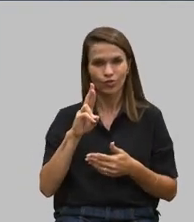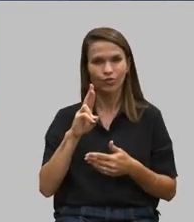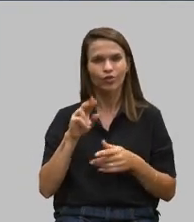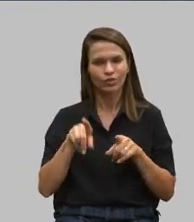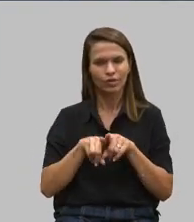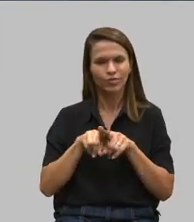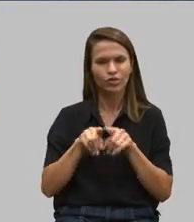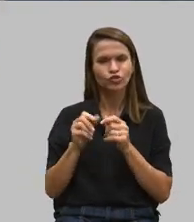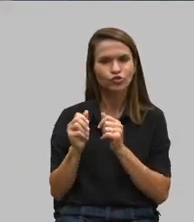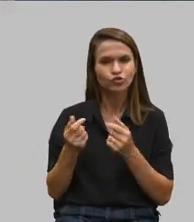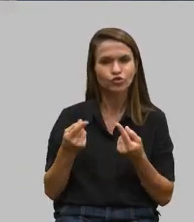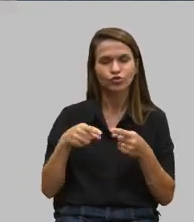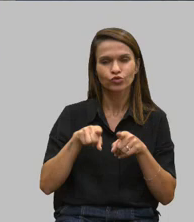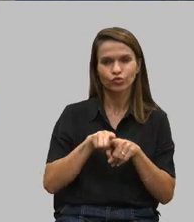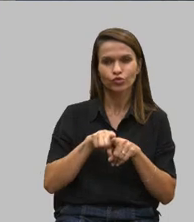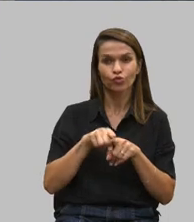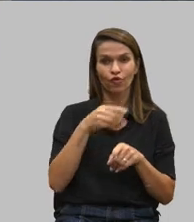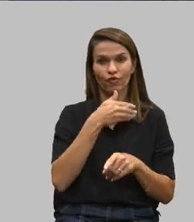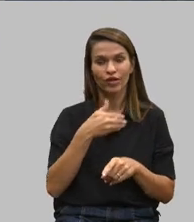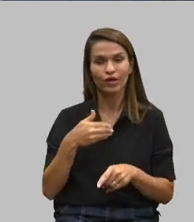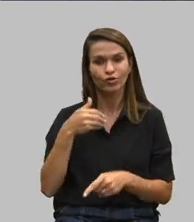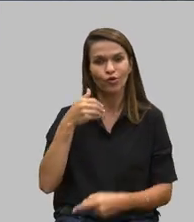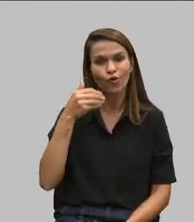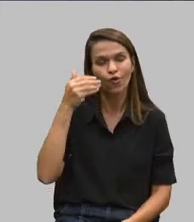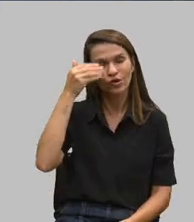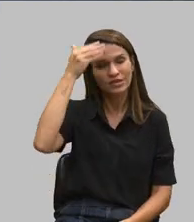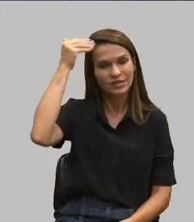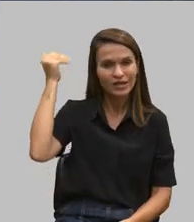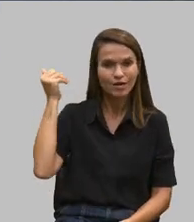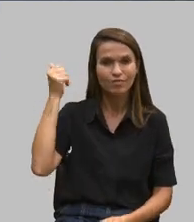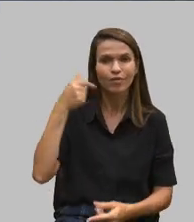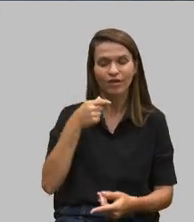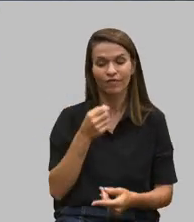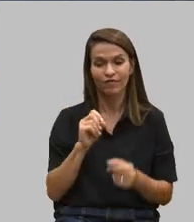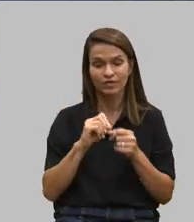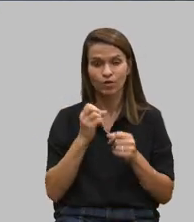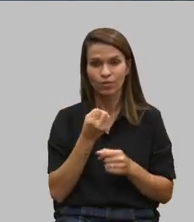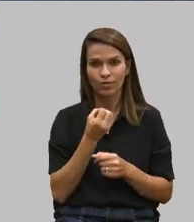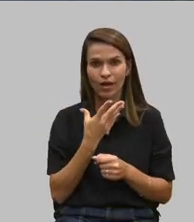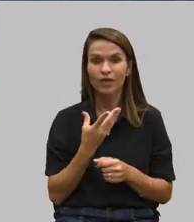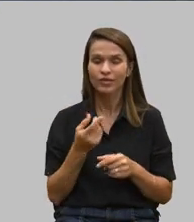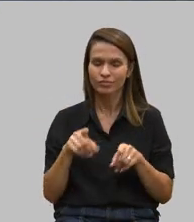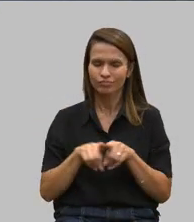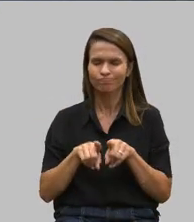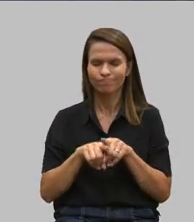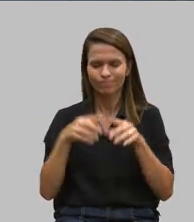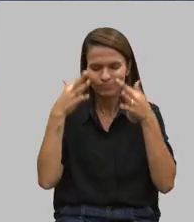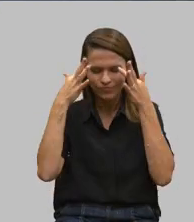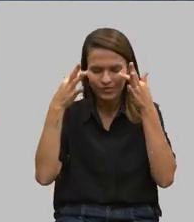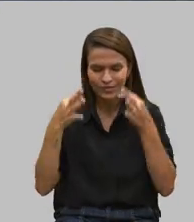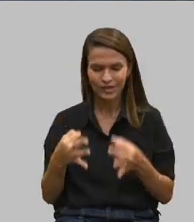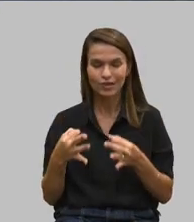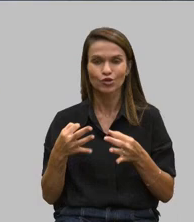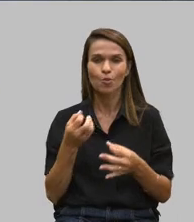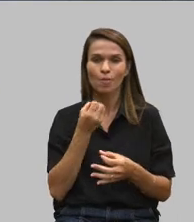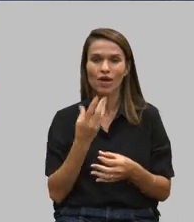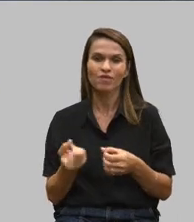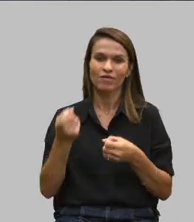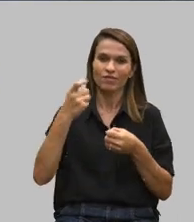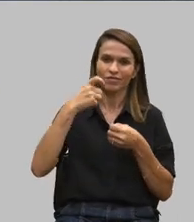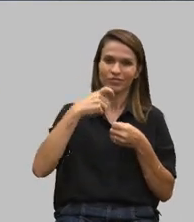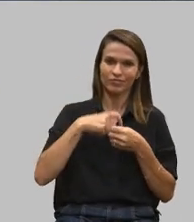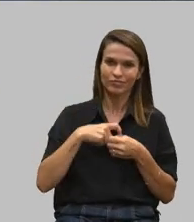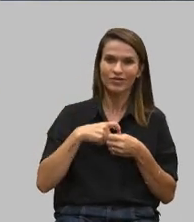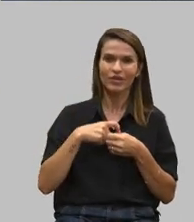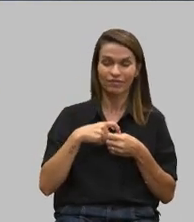a oportunidade de fazer o bem e com certeza esse bem vai voltar para vocês que eh vão cuidar das